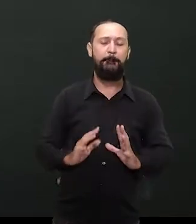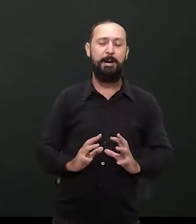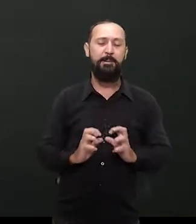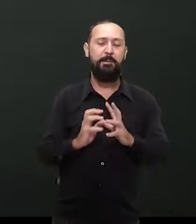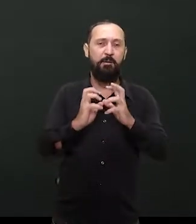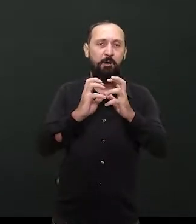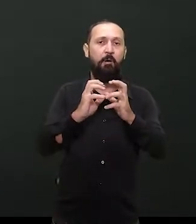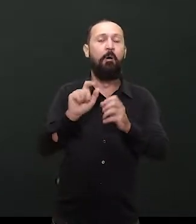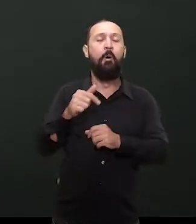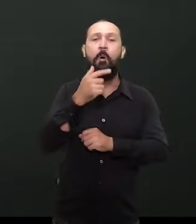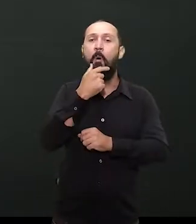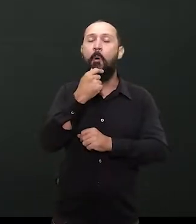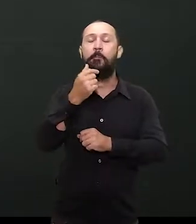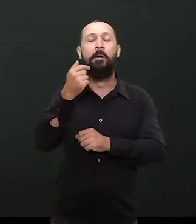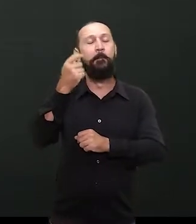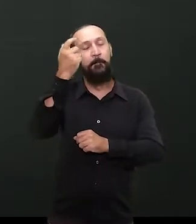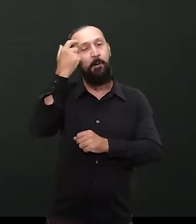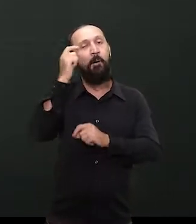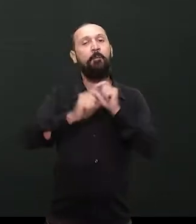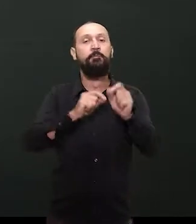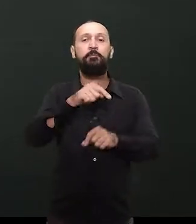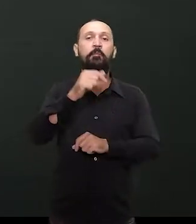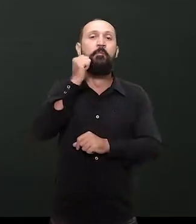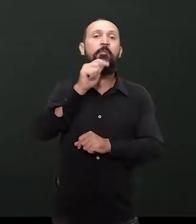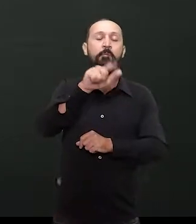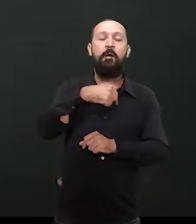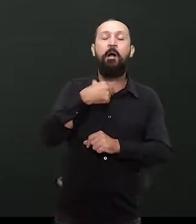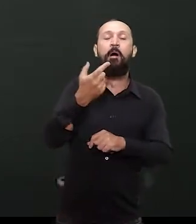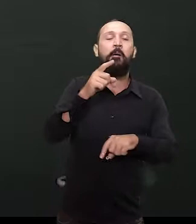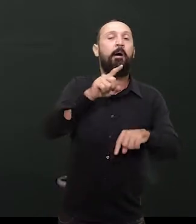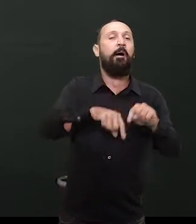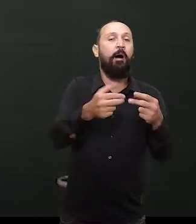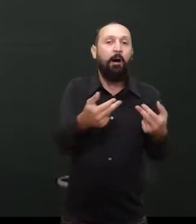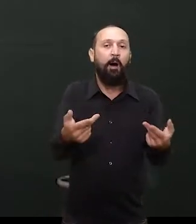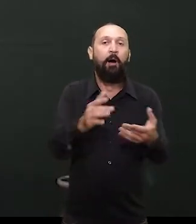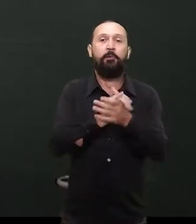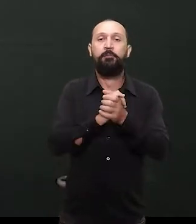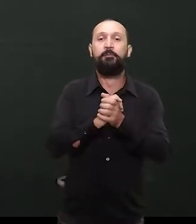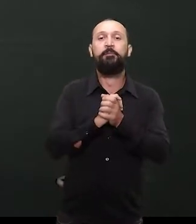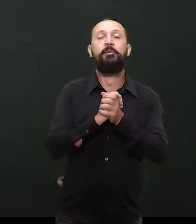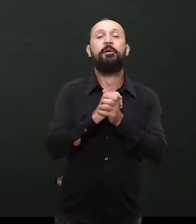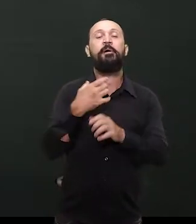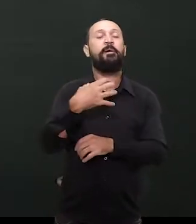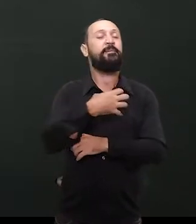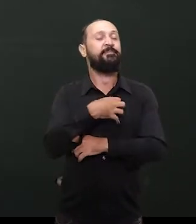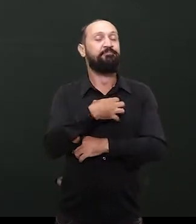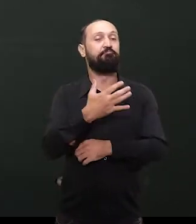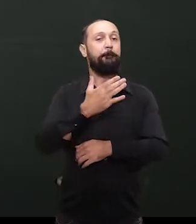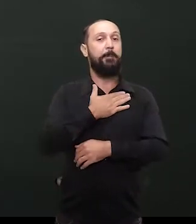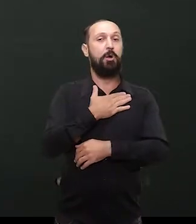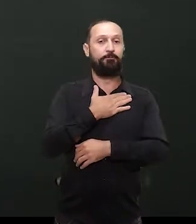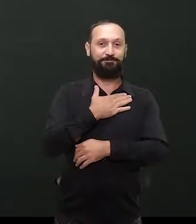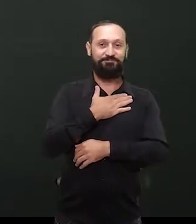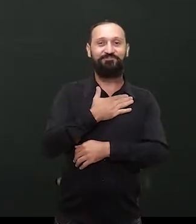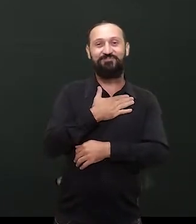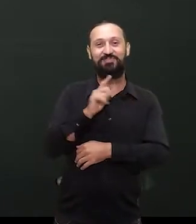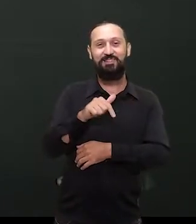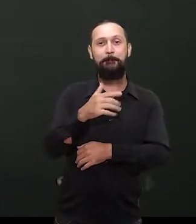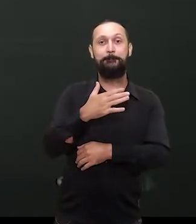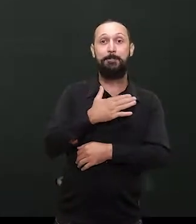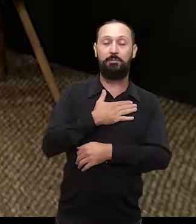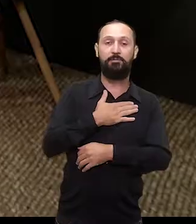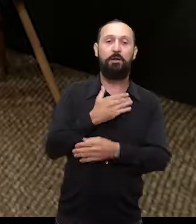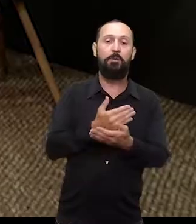começa as brigas é o homem ainda entende que a mulher é um objeto para ele a trata com o sentimento de posse de propriedade